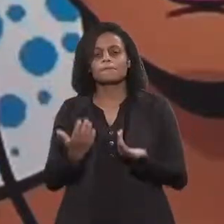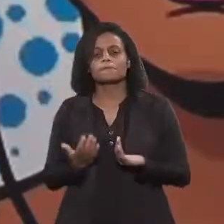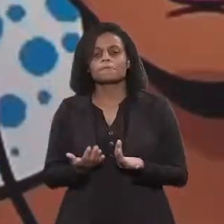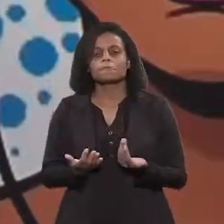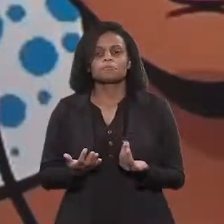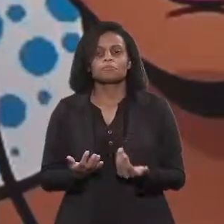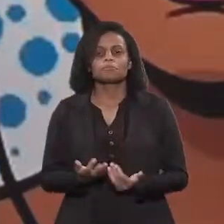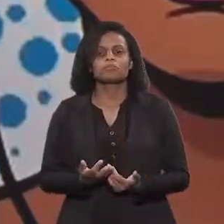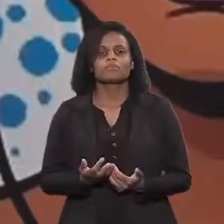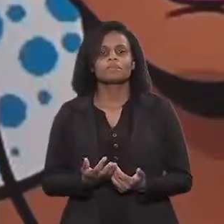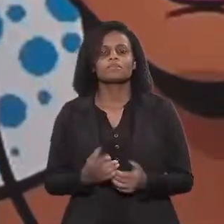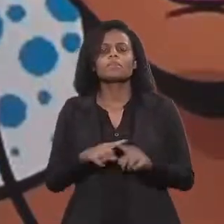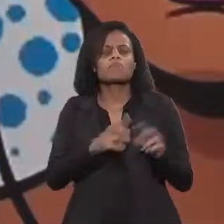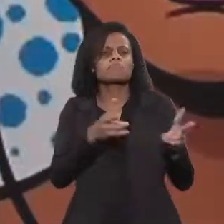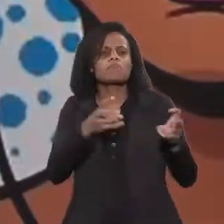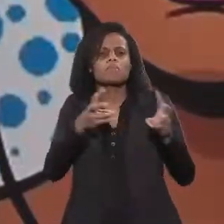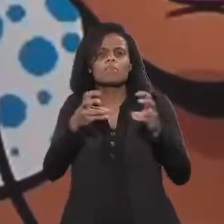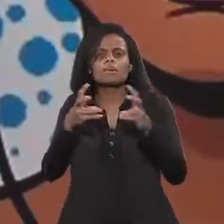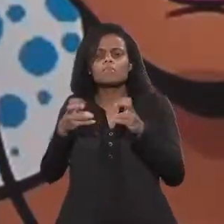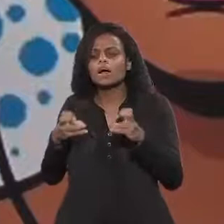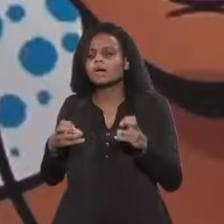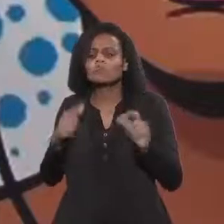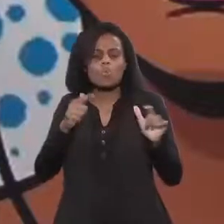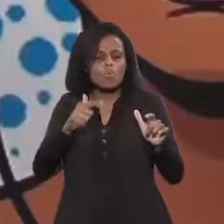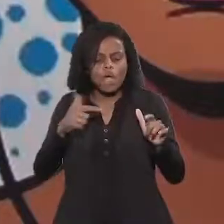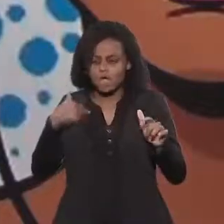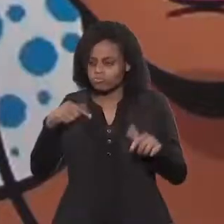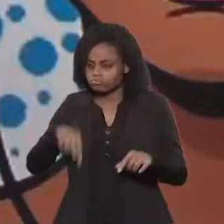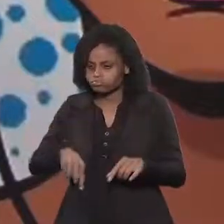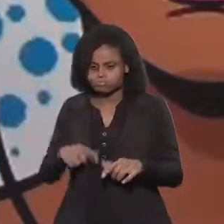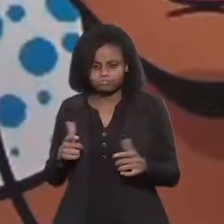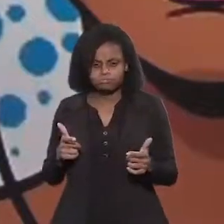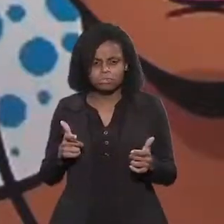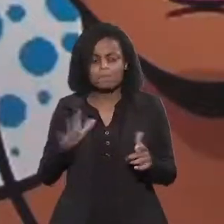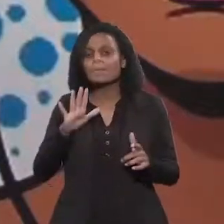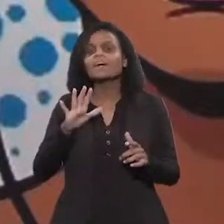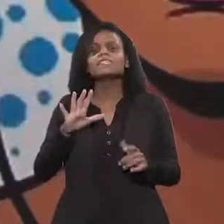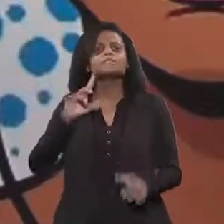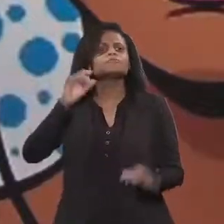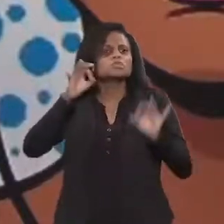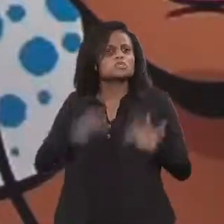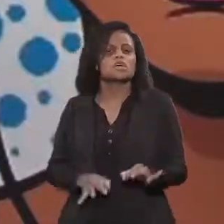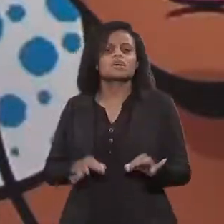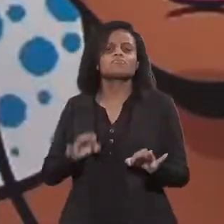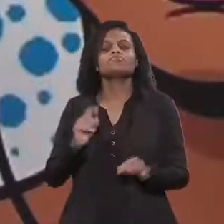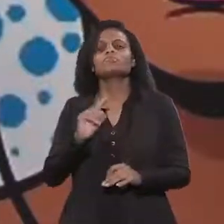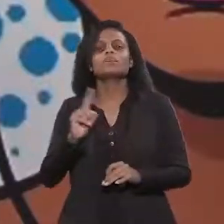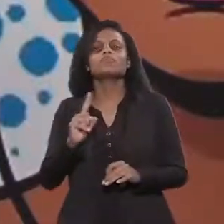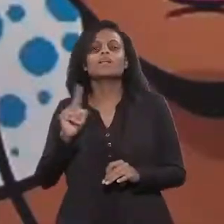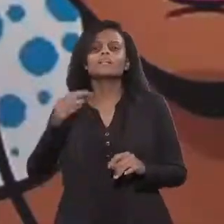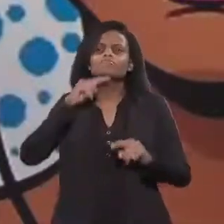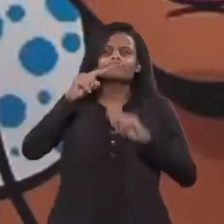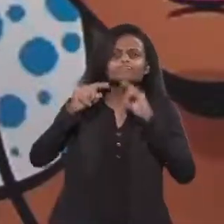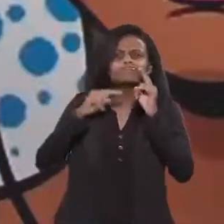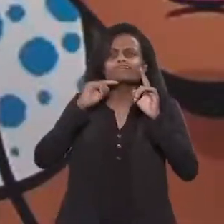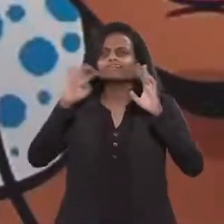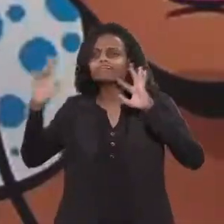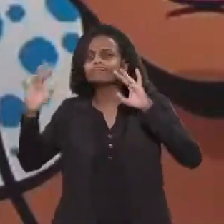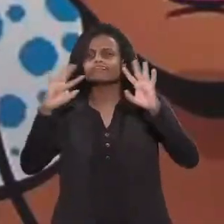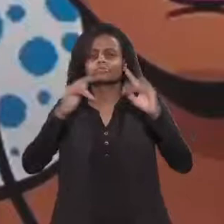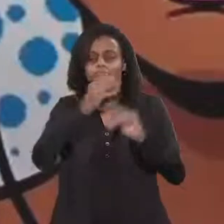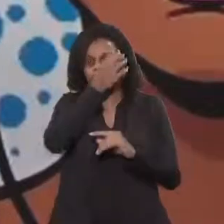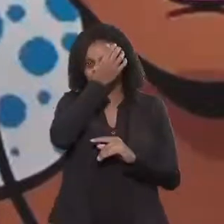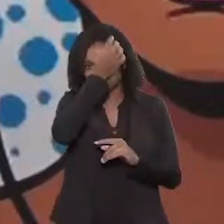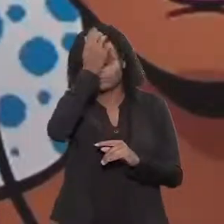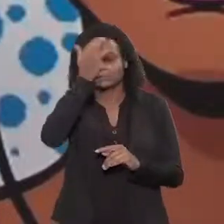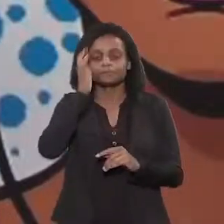desenvolvendo e percebendo esse lugar onde você está, mas ainda não é tão definido assim, sabe? Elas têm muitas